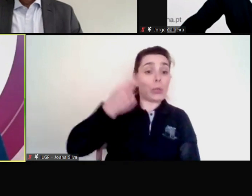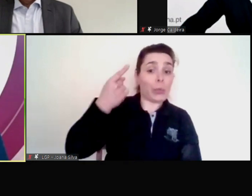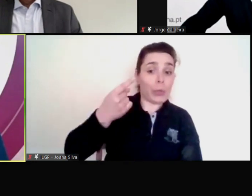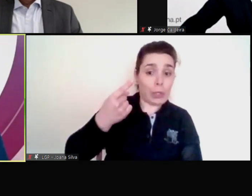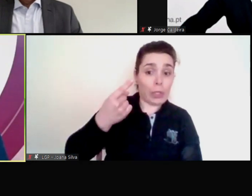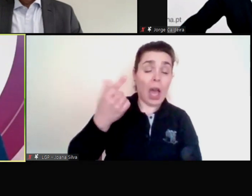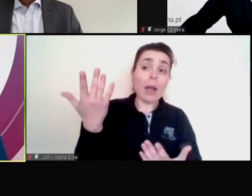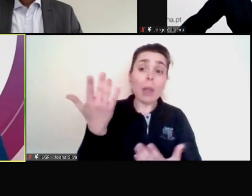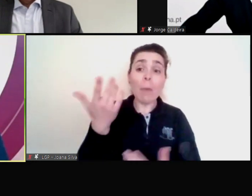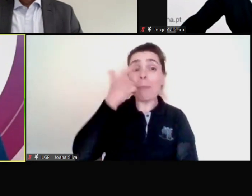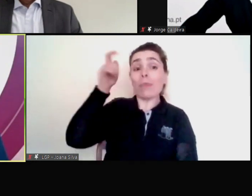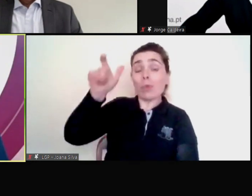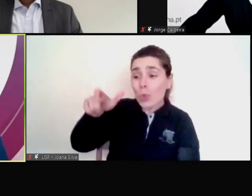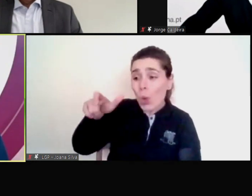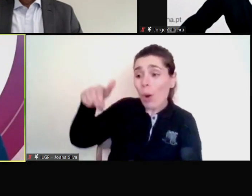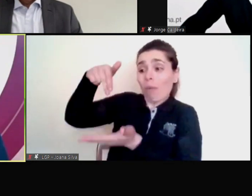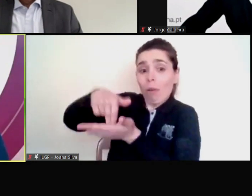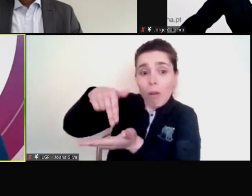do formador.